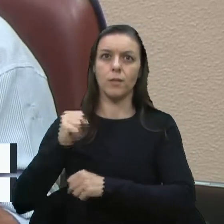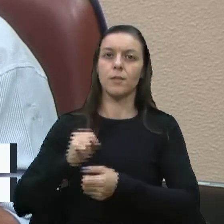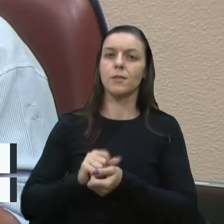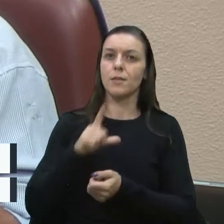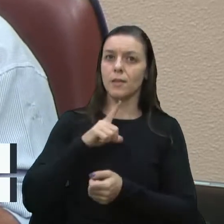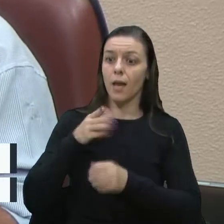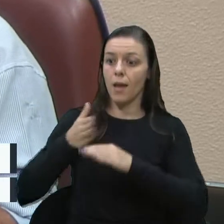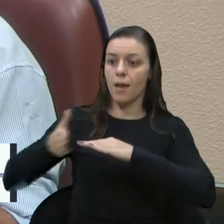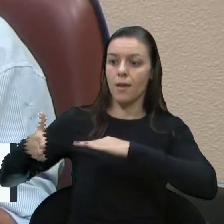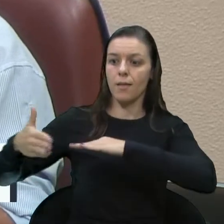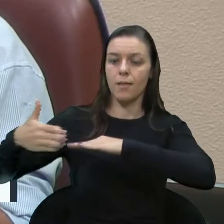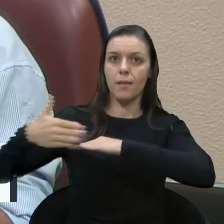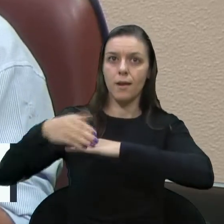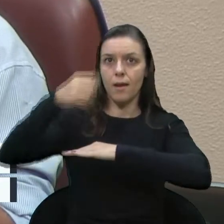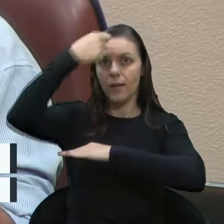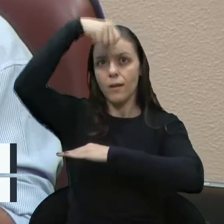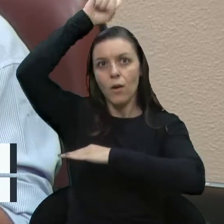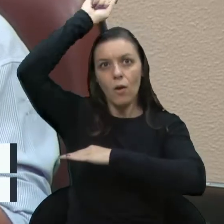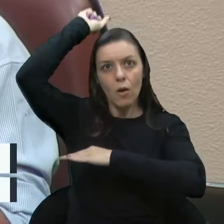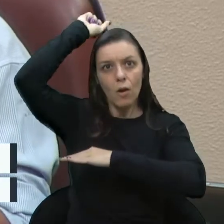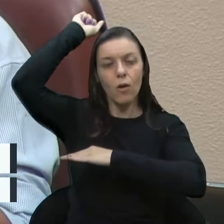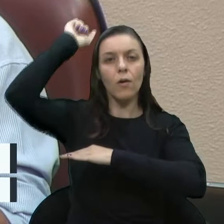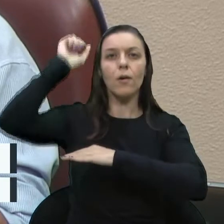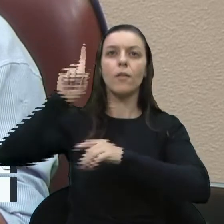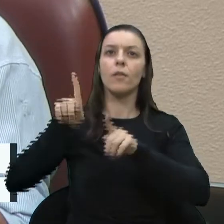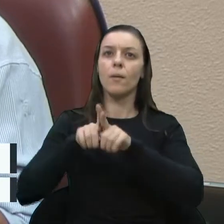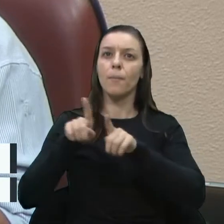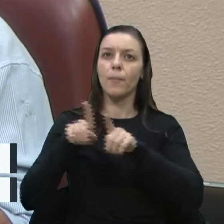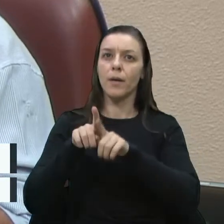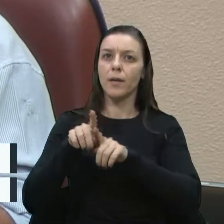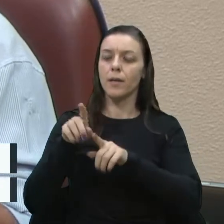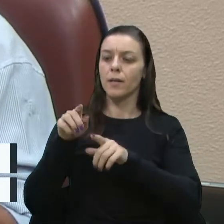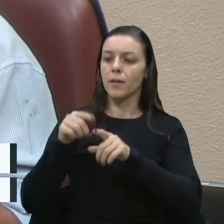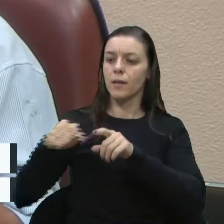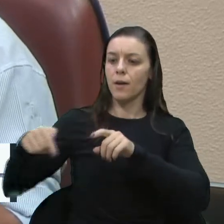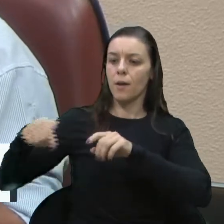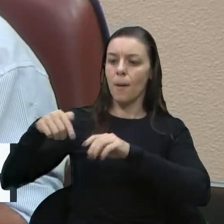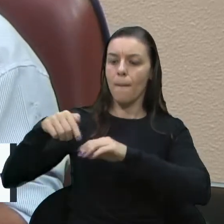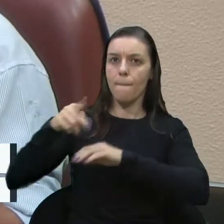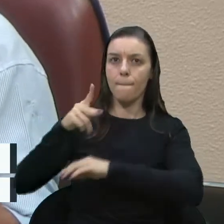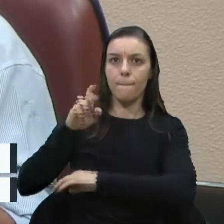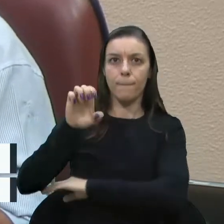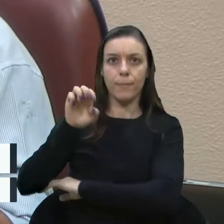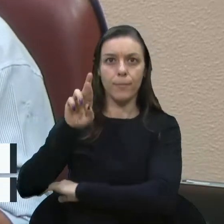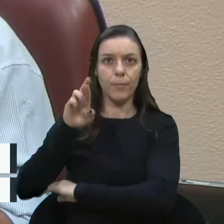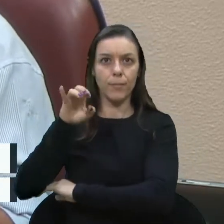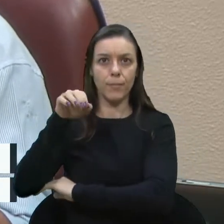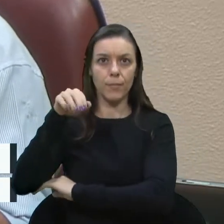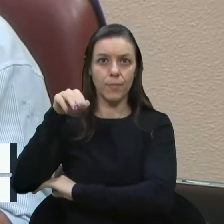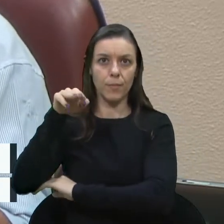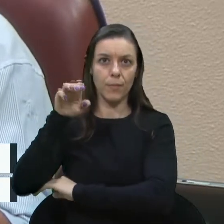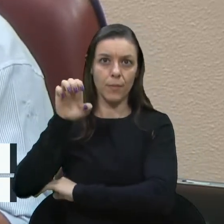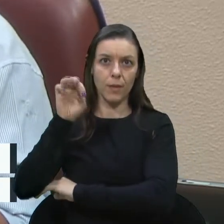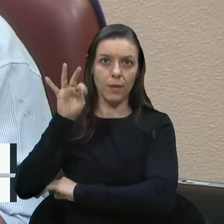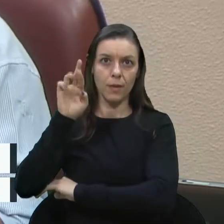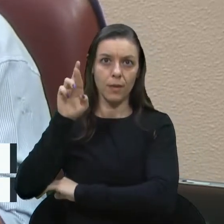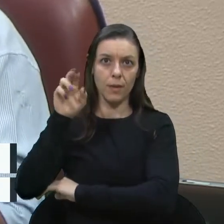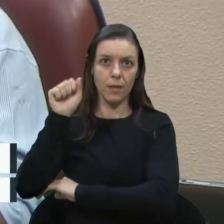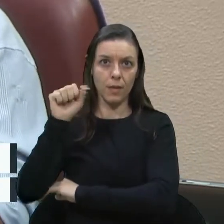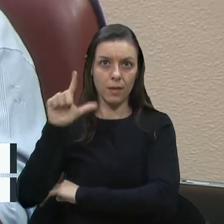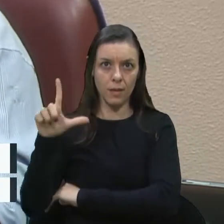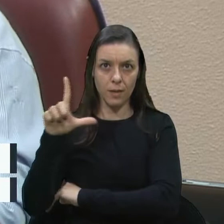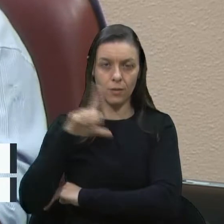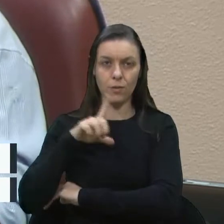no Paiol e também na pizzaria, ali na Perimetral também mas eu concordo